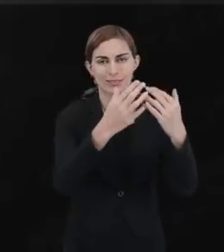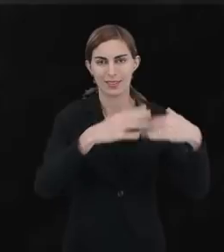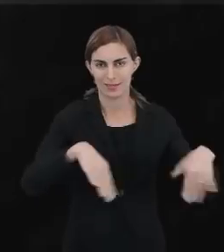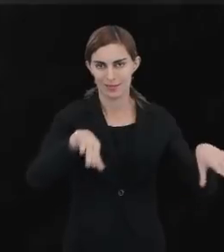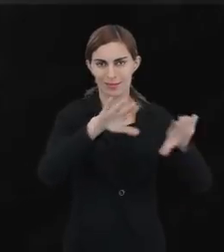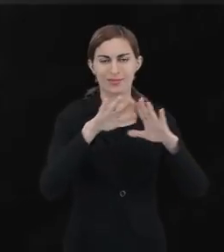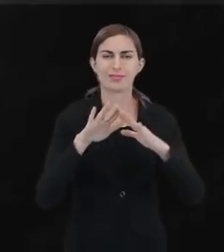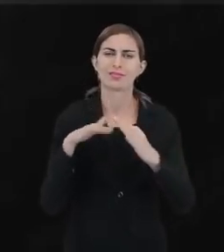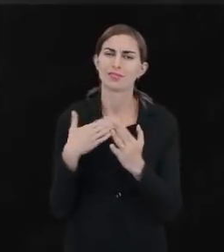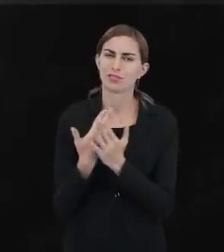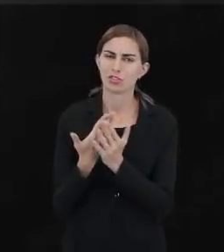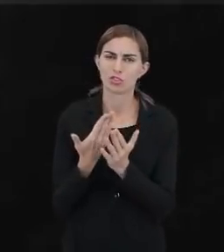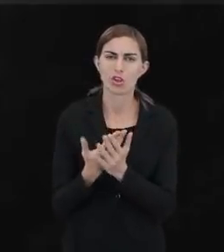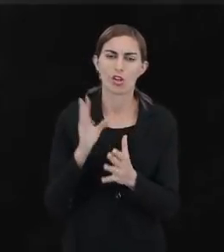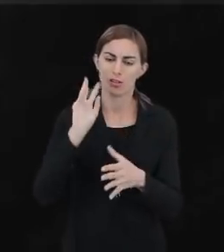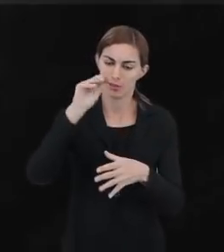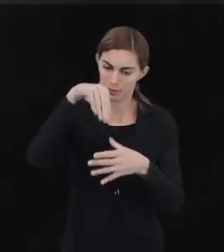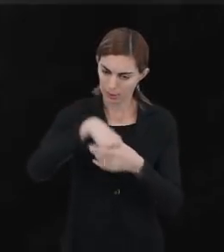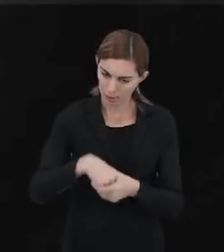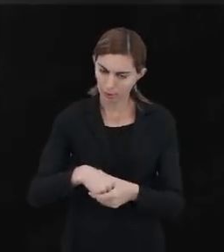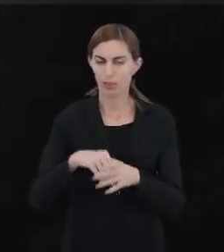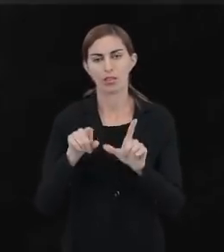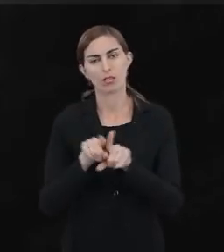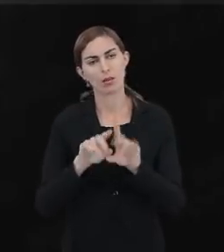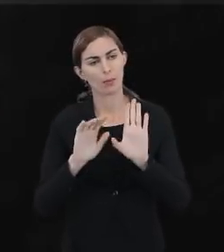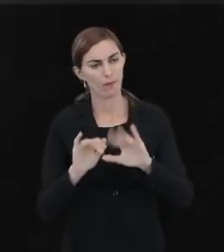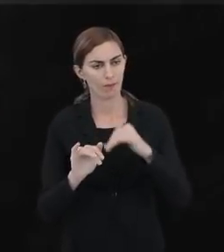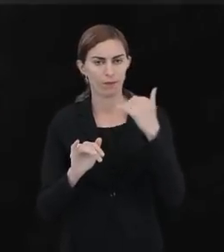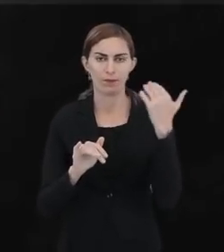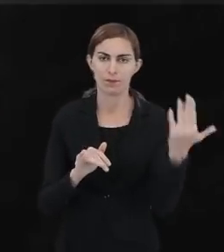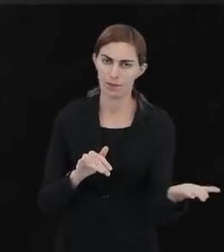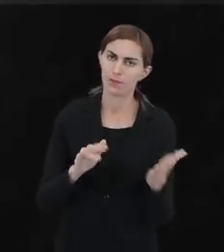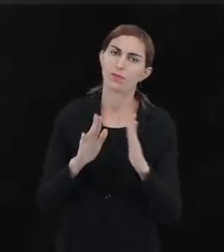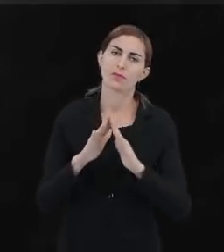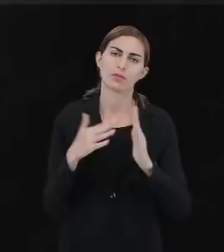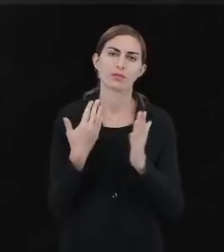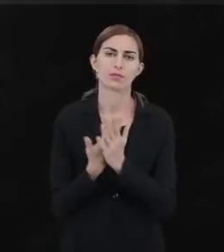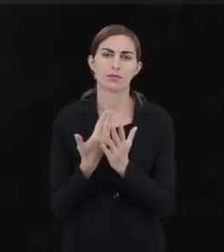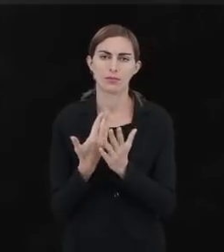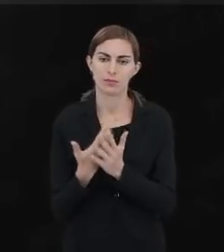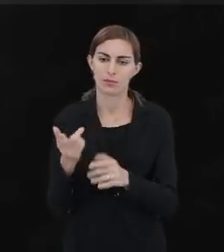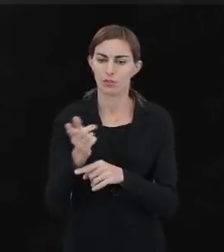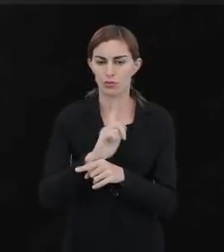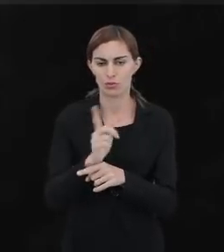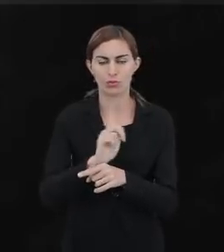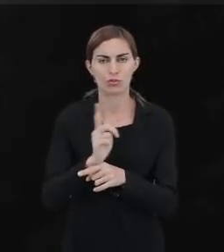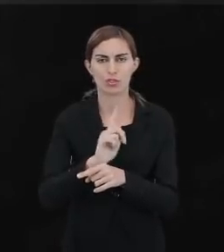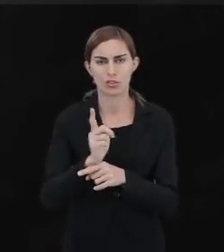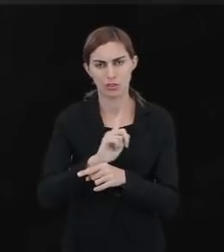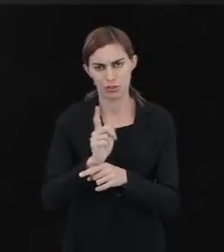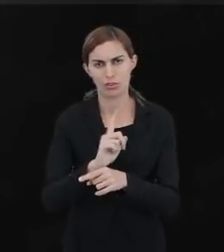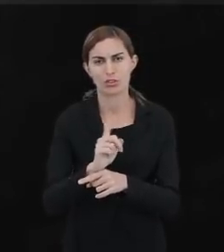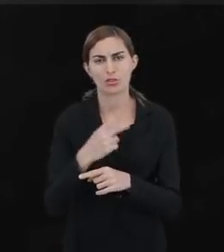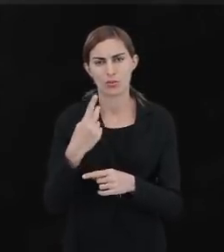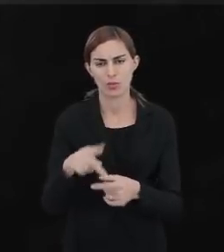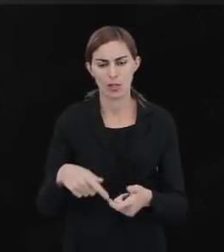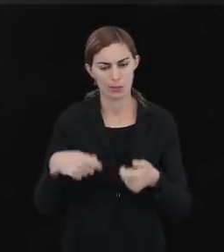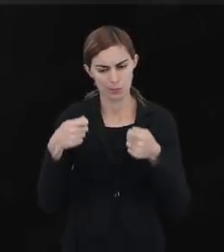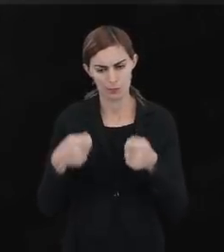dentro e fora da própria escola então o a gestão ela se